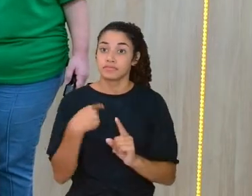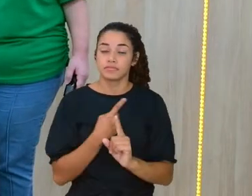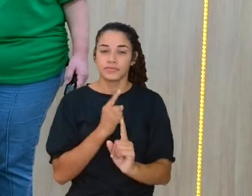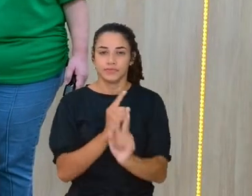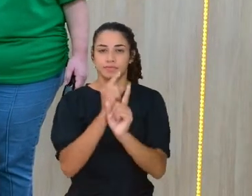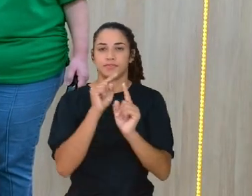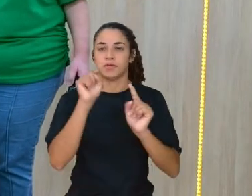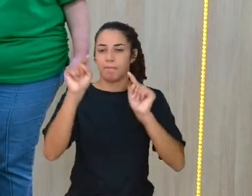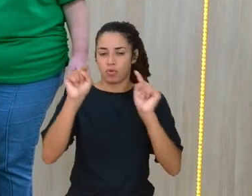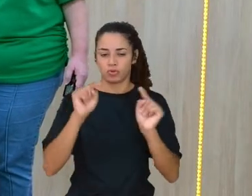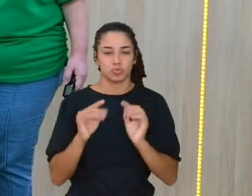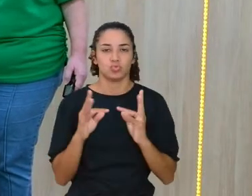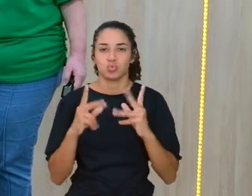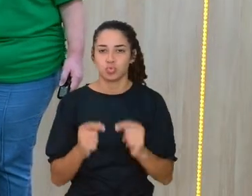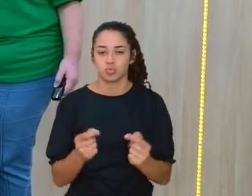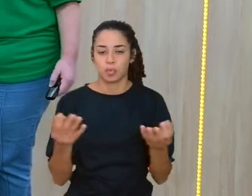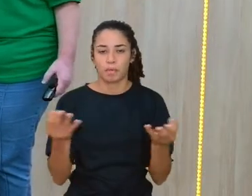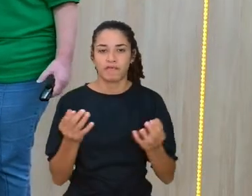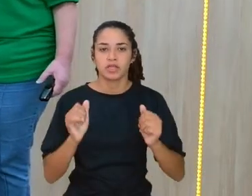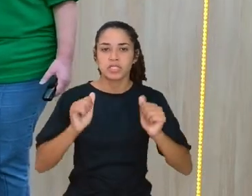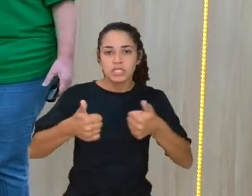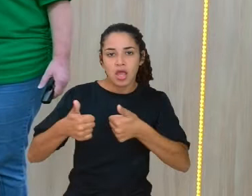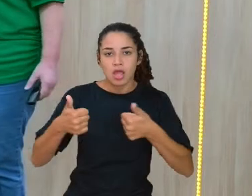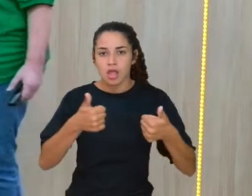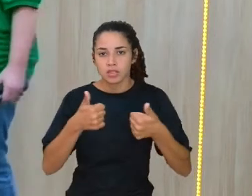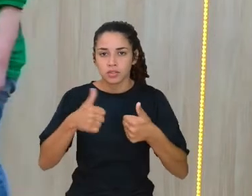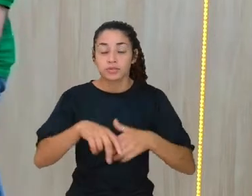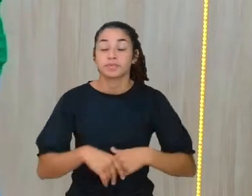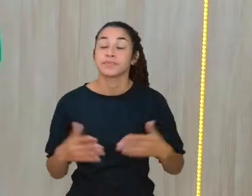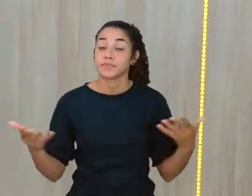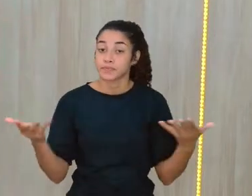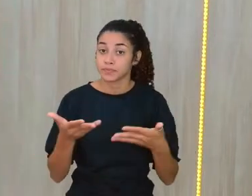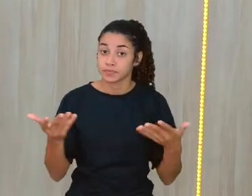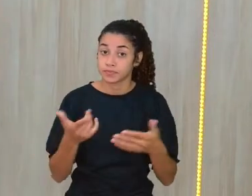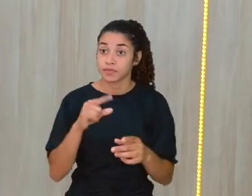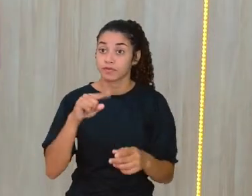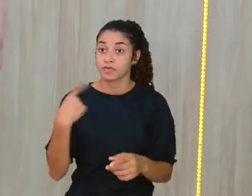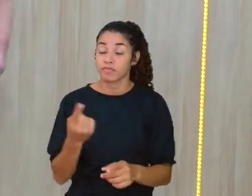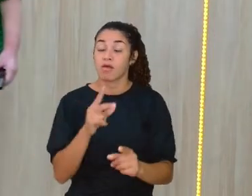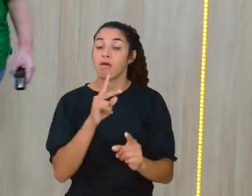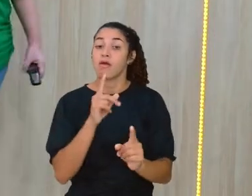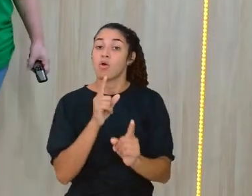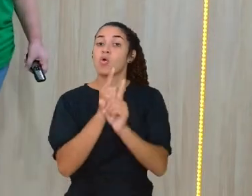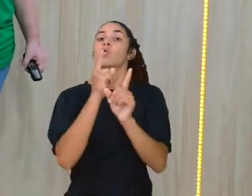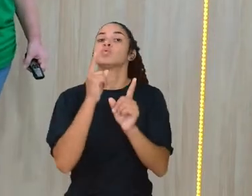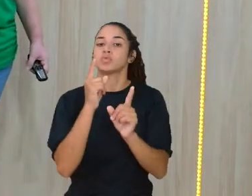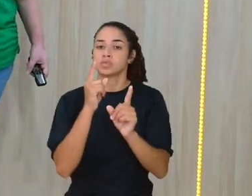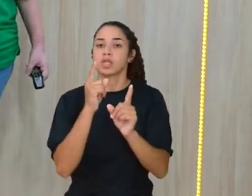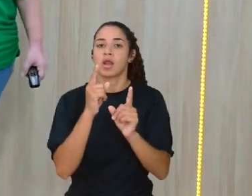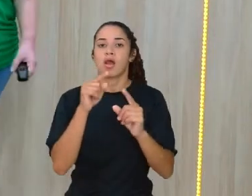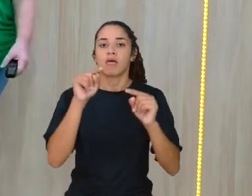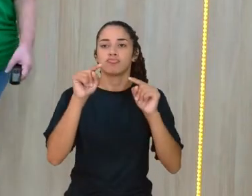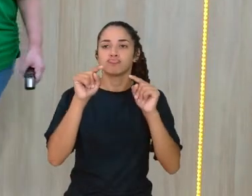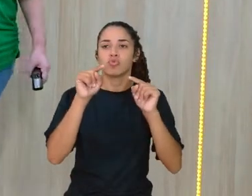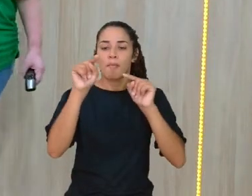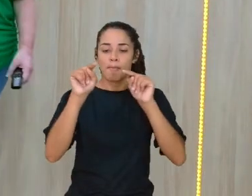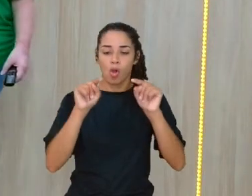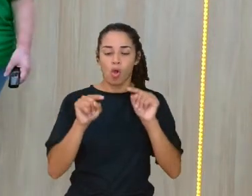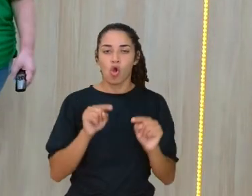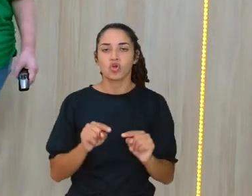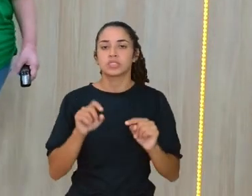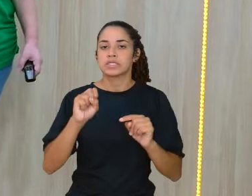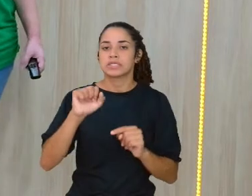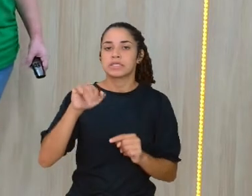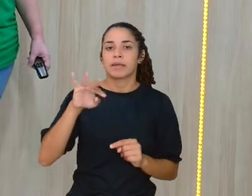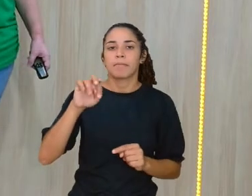pontos. Tá tudo certo, tá? E agora, identifique as coordenadas dos pontos simétricos em